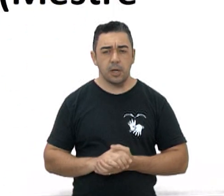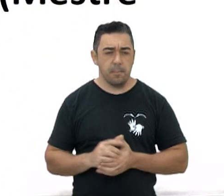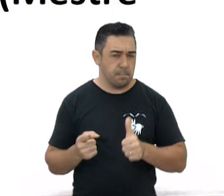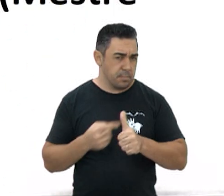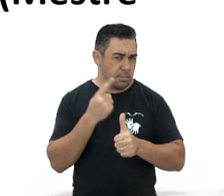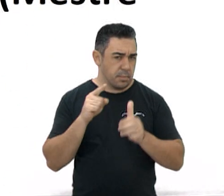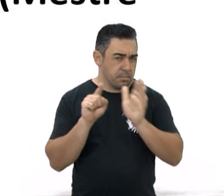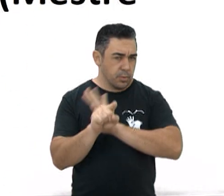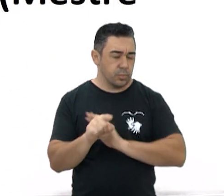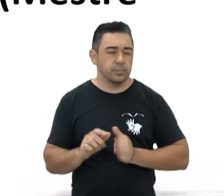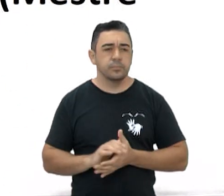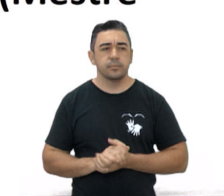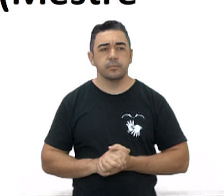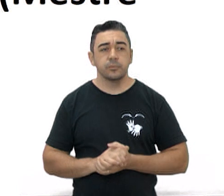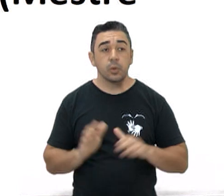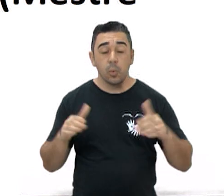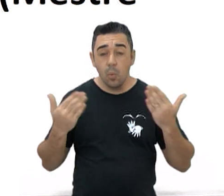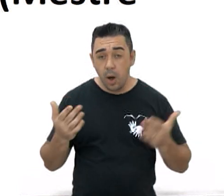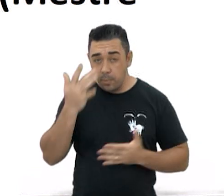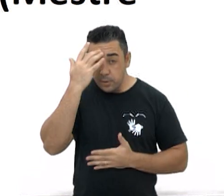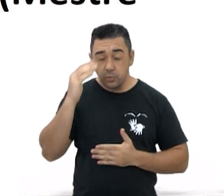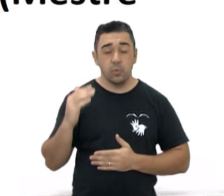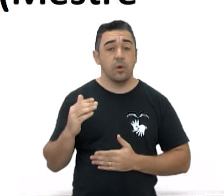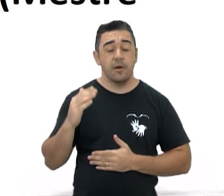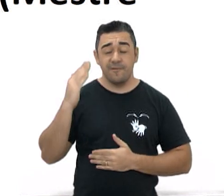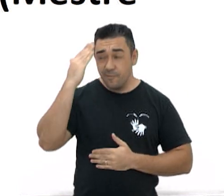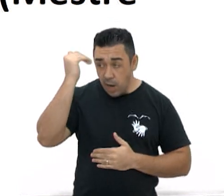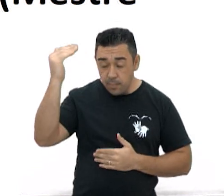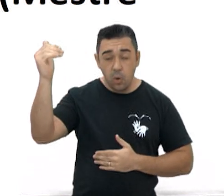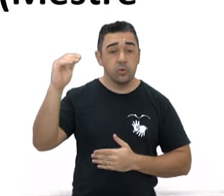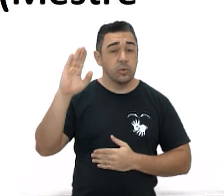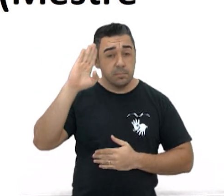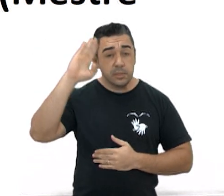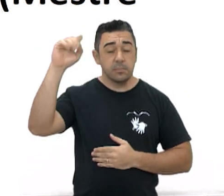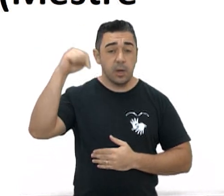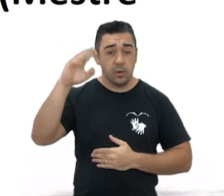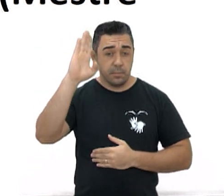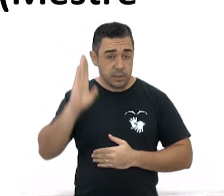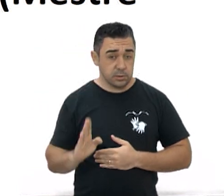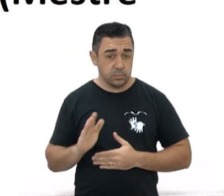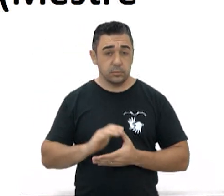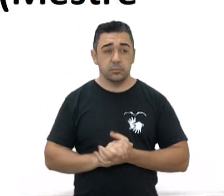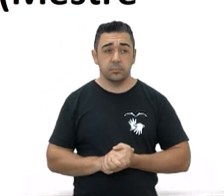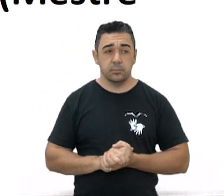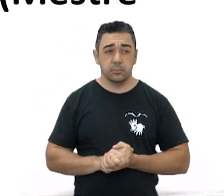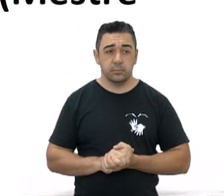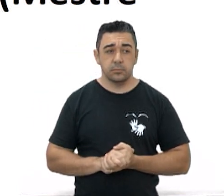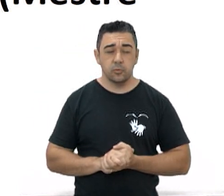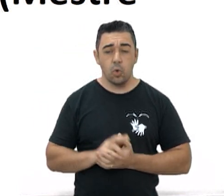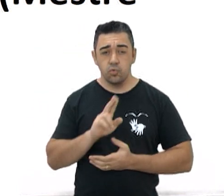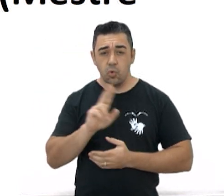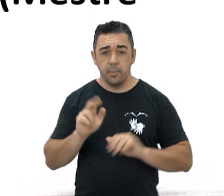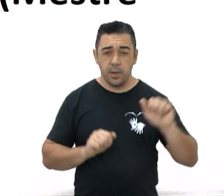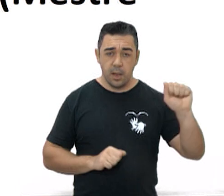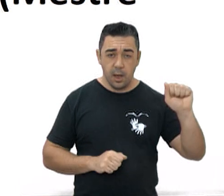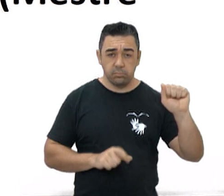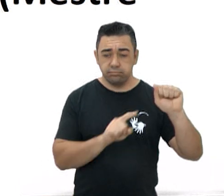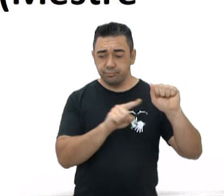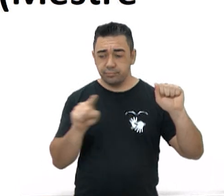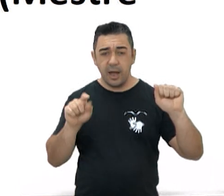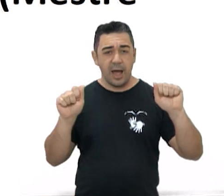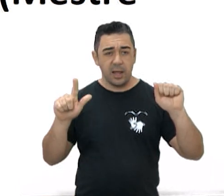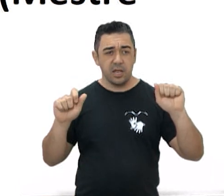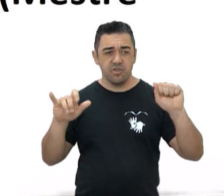Primeiro teste. Qual o artista de maior destaque no barroco brasileiro? Antônio Francisco Lisboa, o